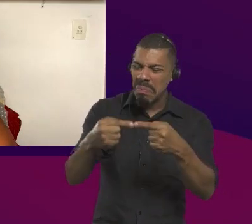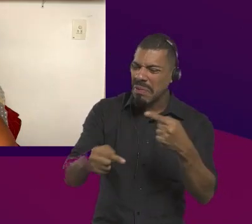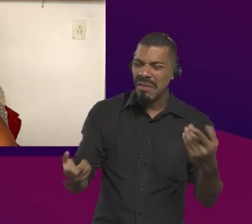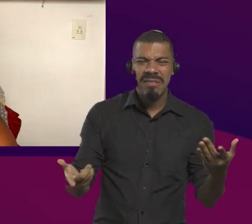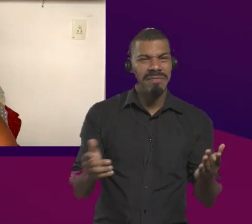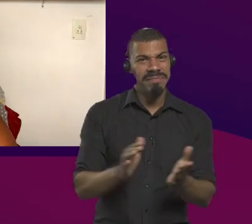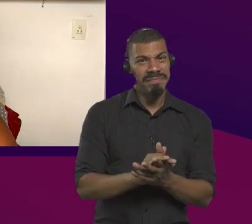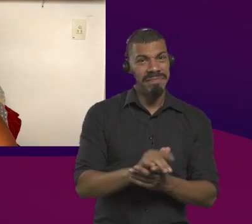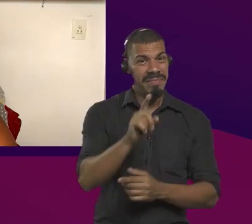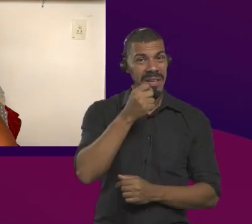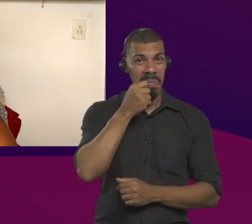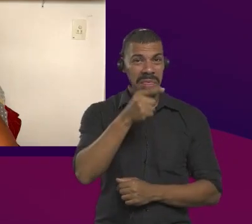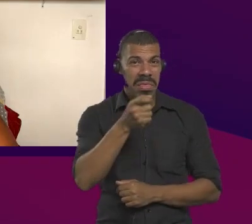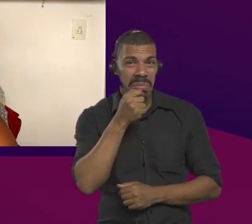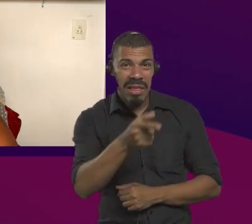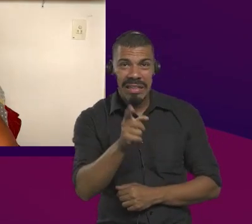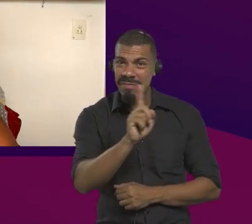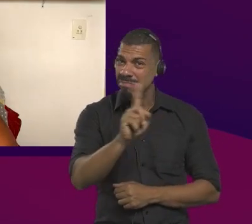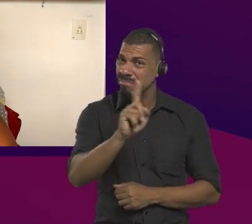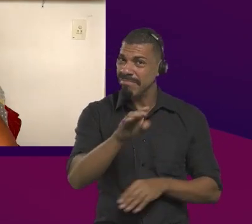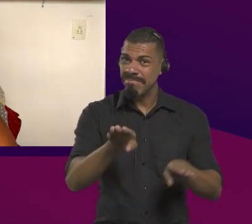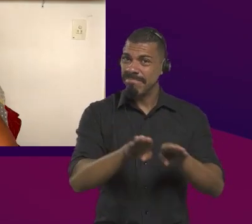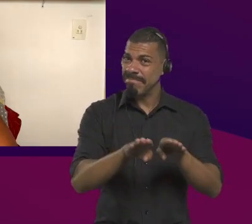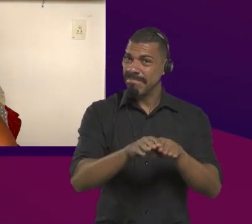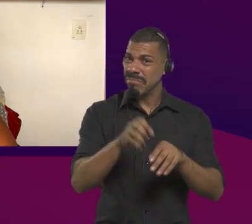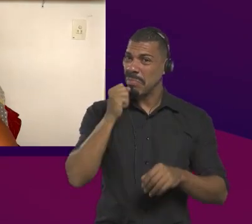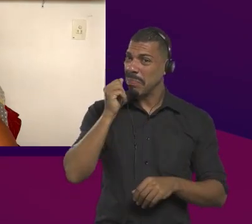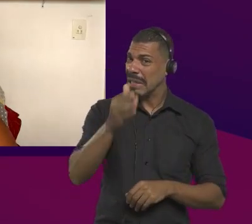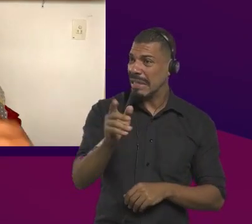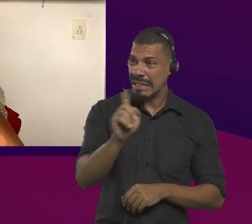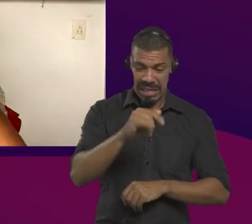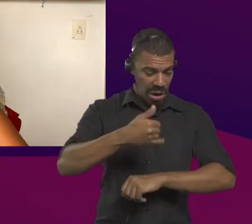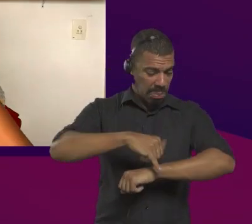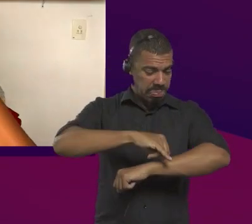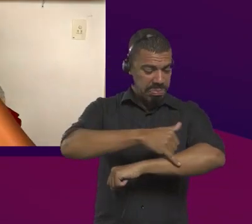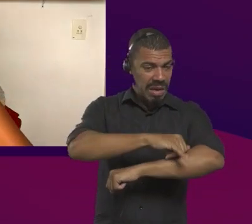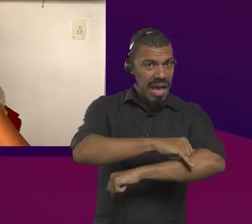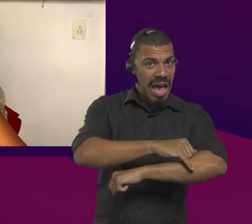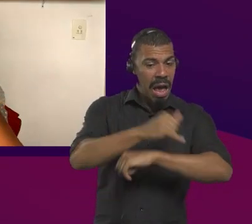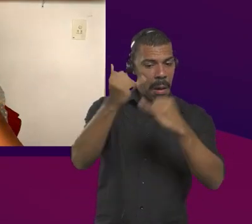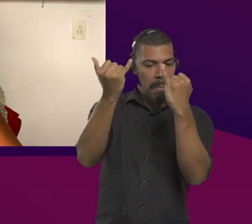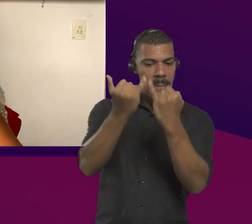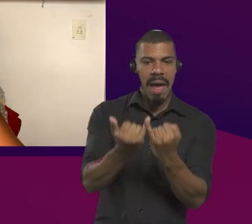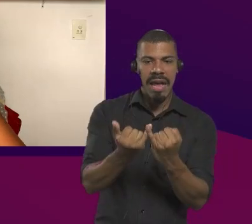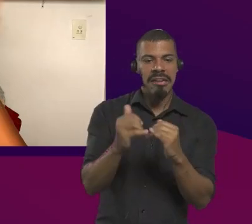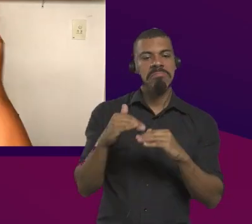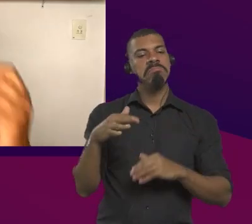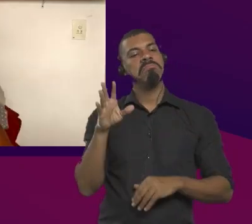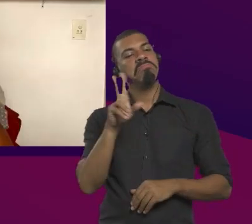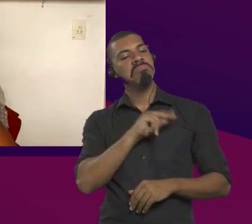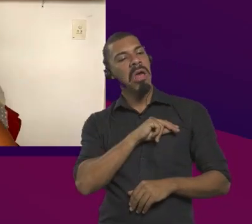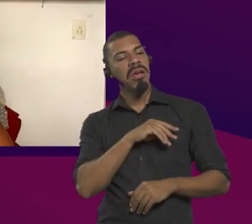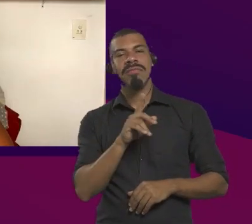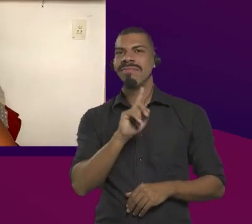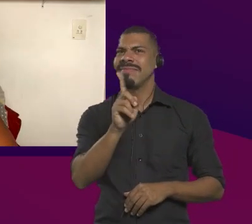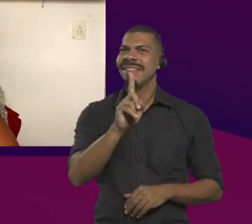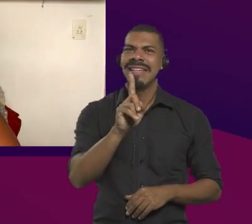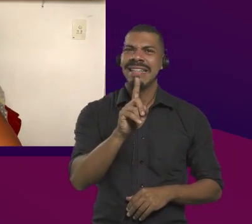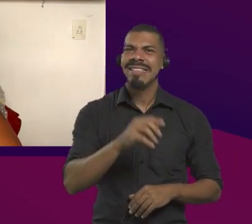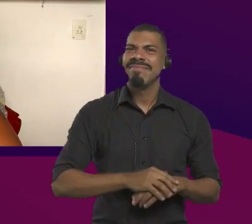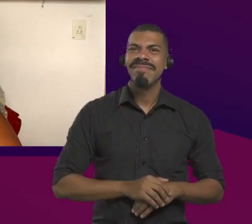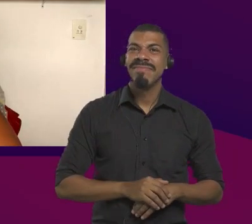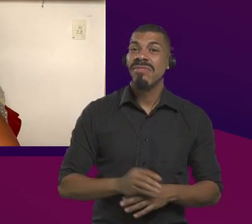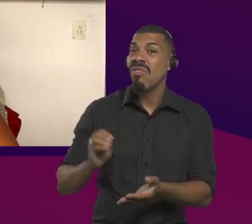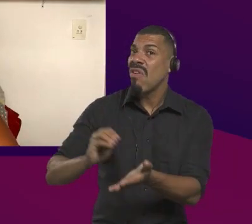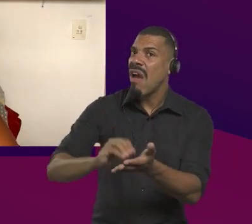Então, não são xingamentos, né? Gorda não é xingamento, magra não é elogio. Então, eu acho que você falar para uma mulher que ela é gorda não é falta